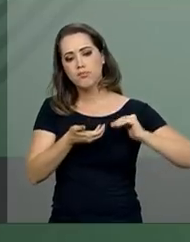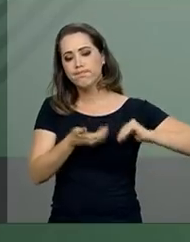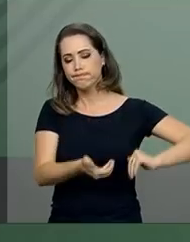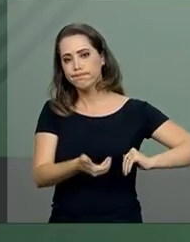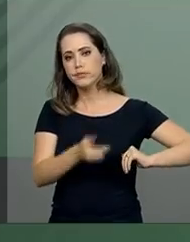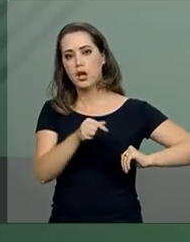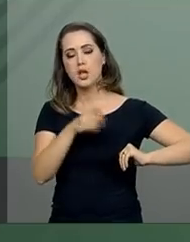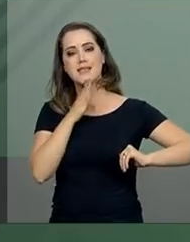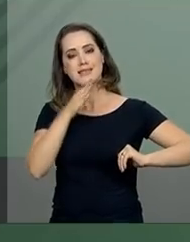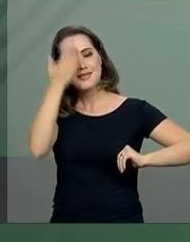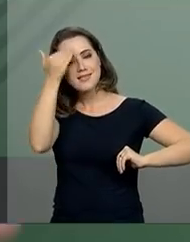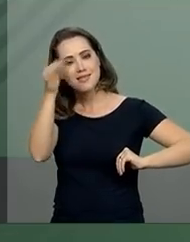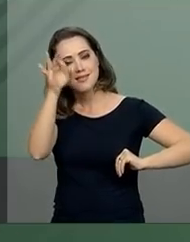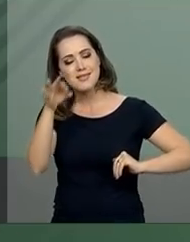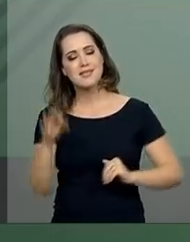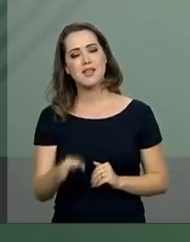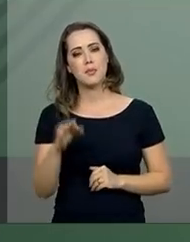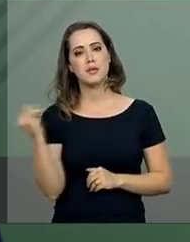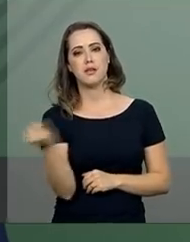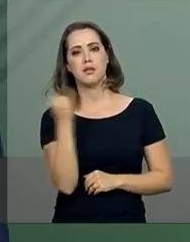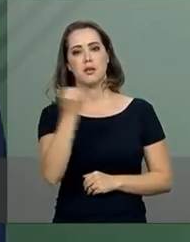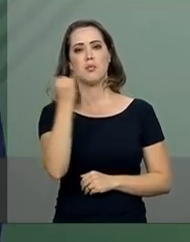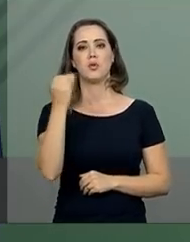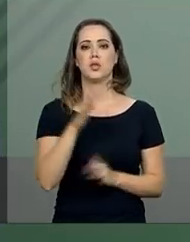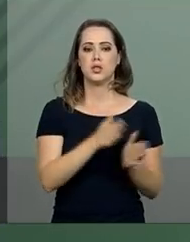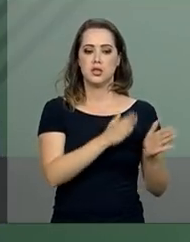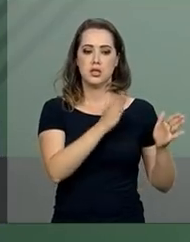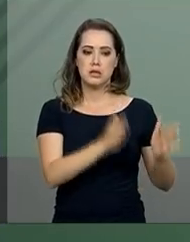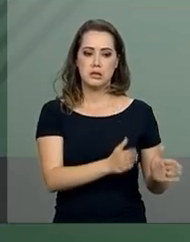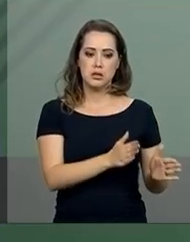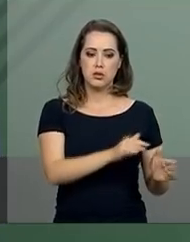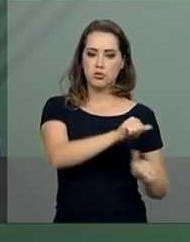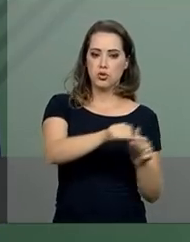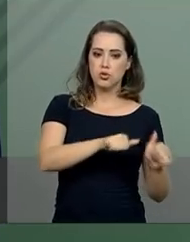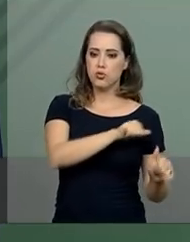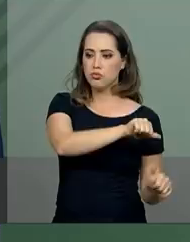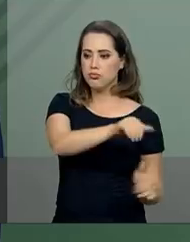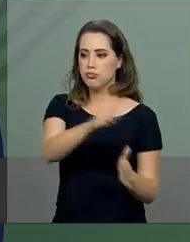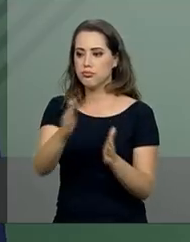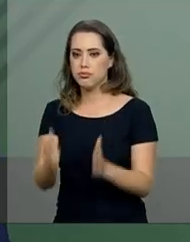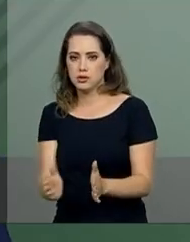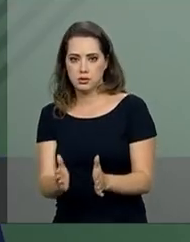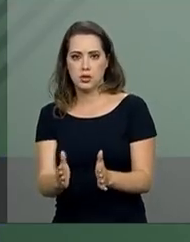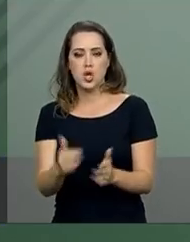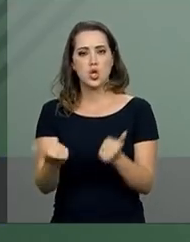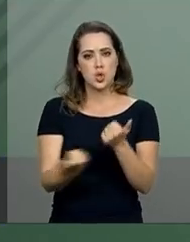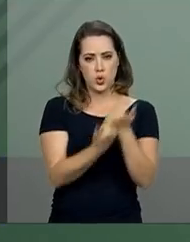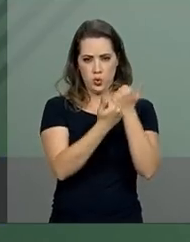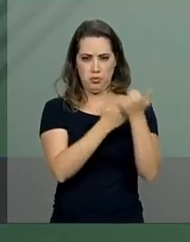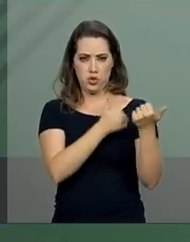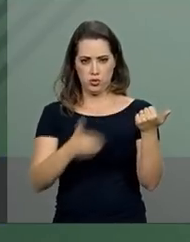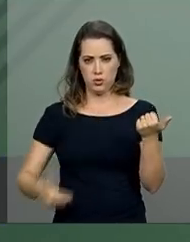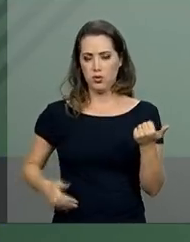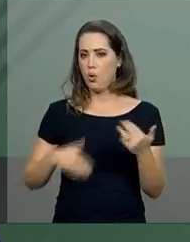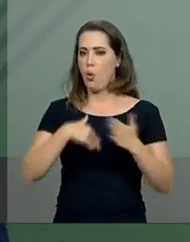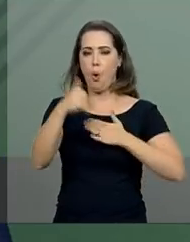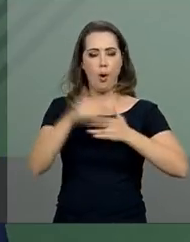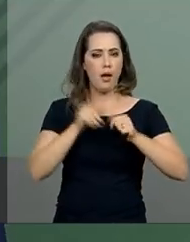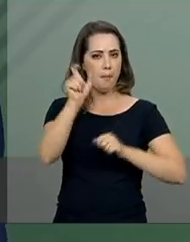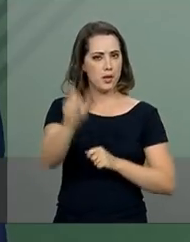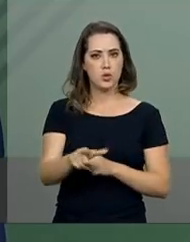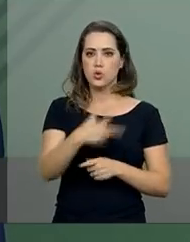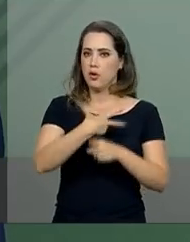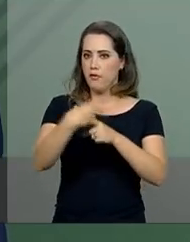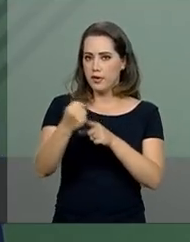sabe muito bem a importância deste período de transição democrático e seja quem for o eleito nós